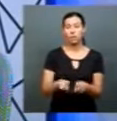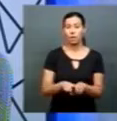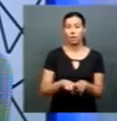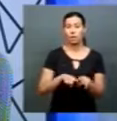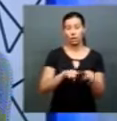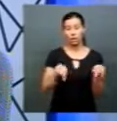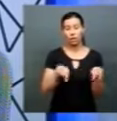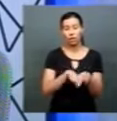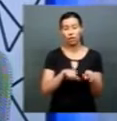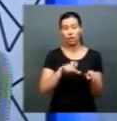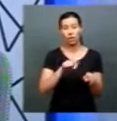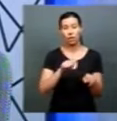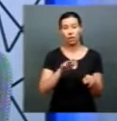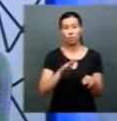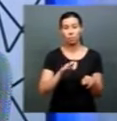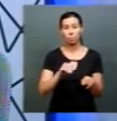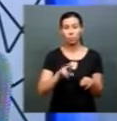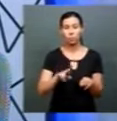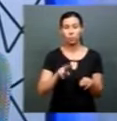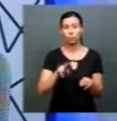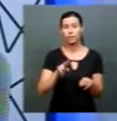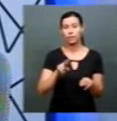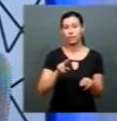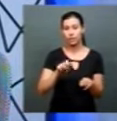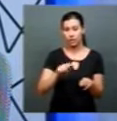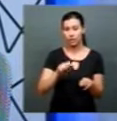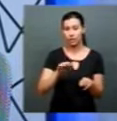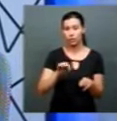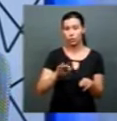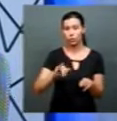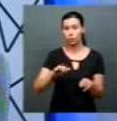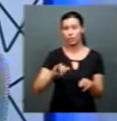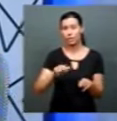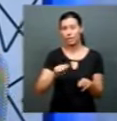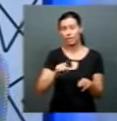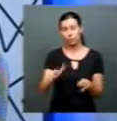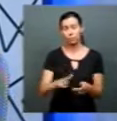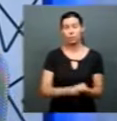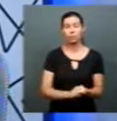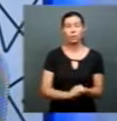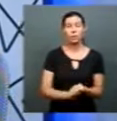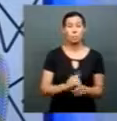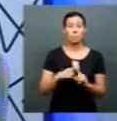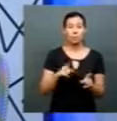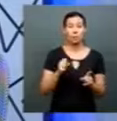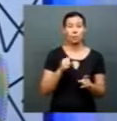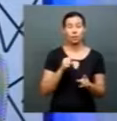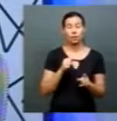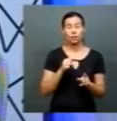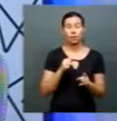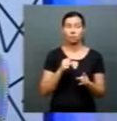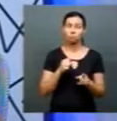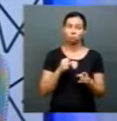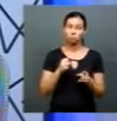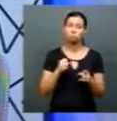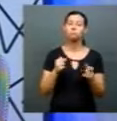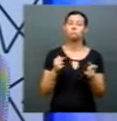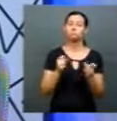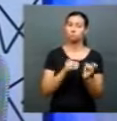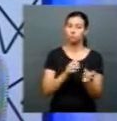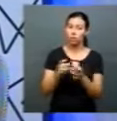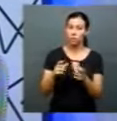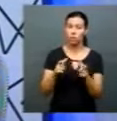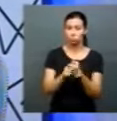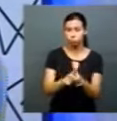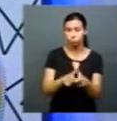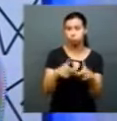coisa, protótipos, né, menores, mas tem um momento que, para se conseguir essas escalas, para se chegar em novos mercados, há necessidade